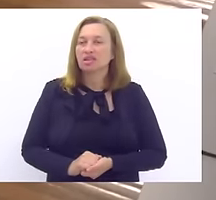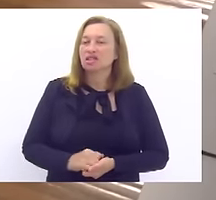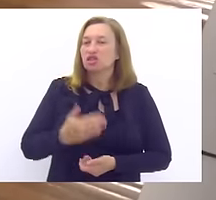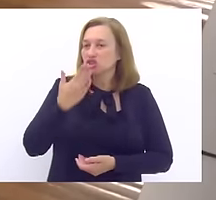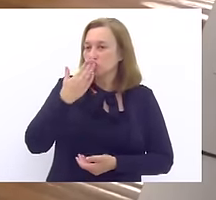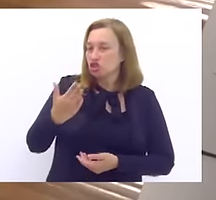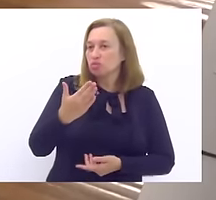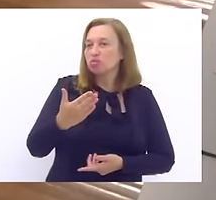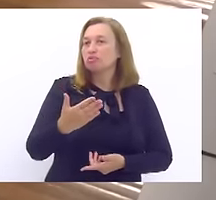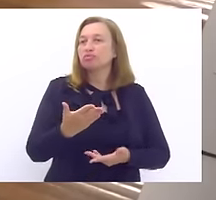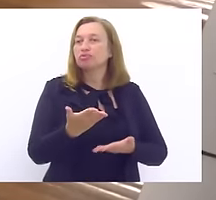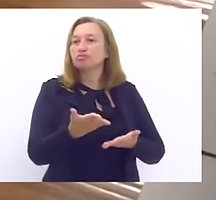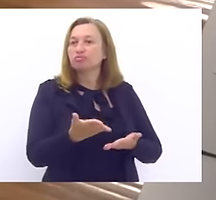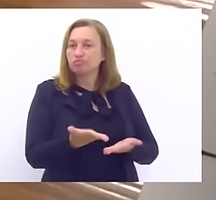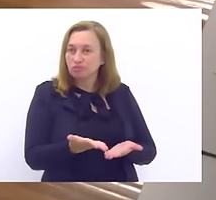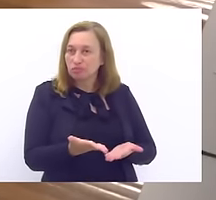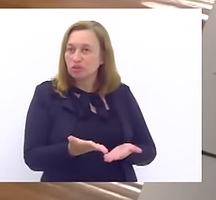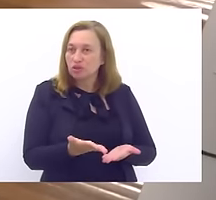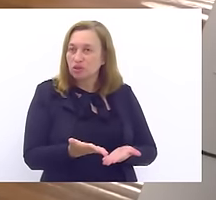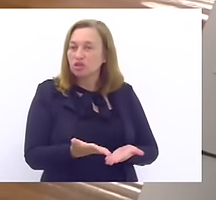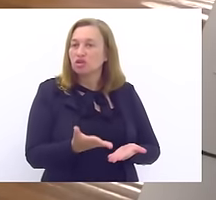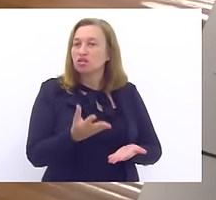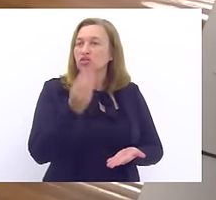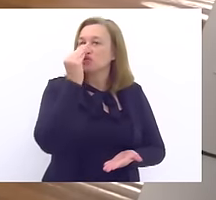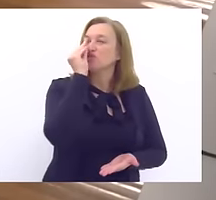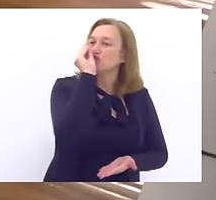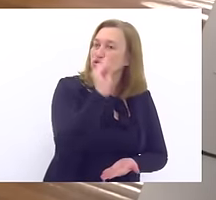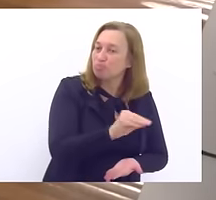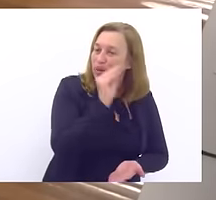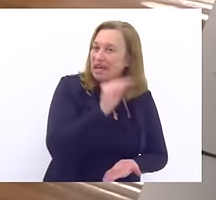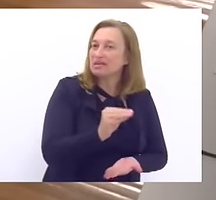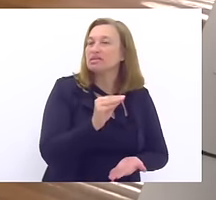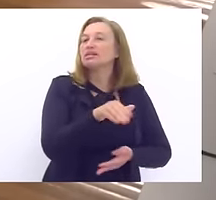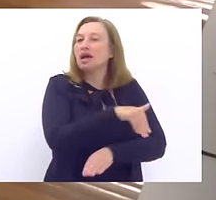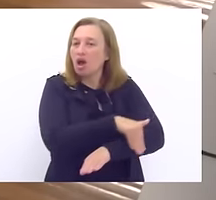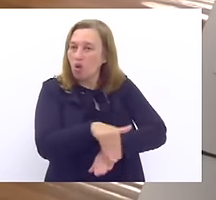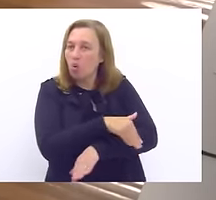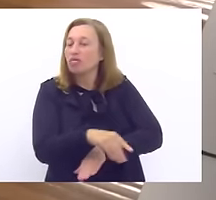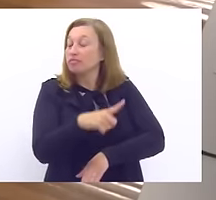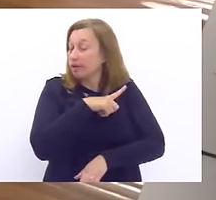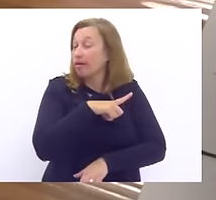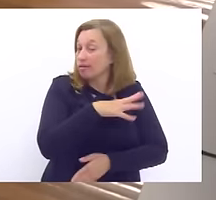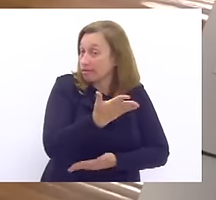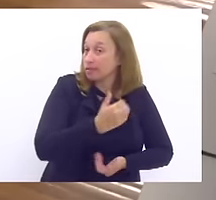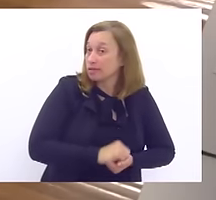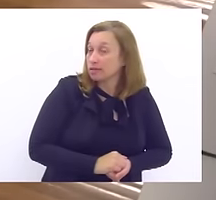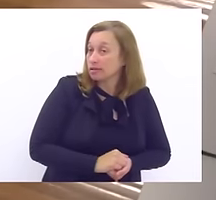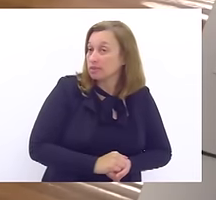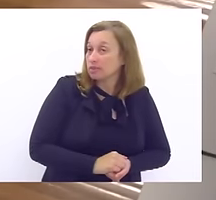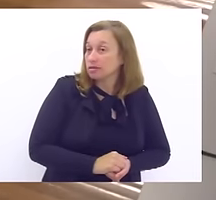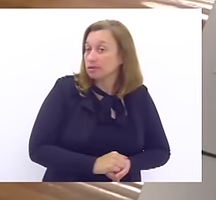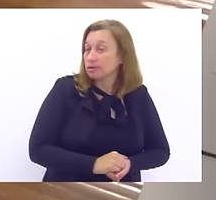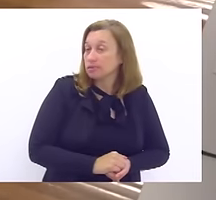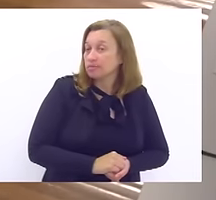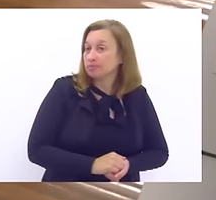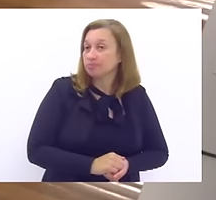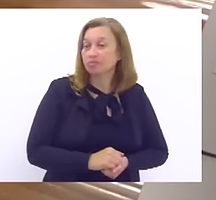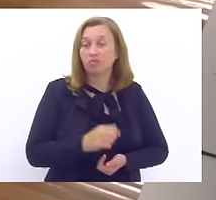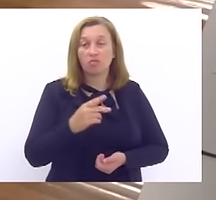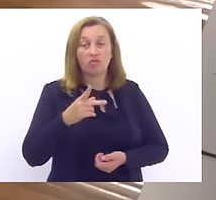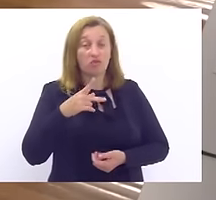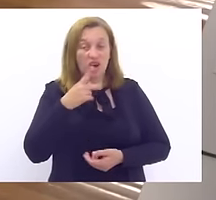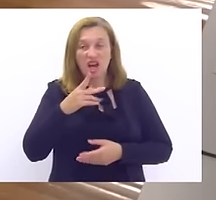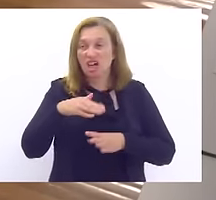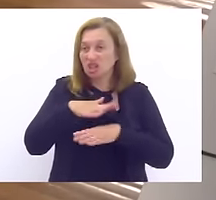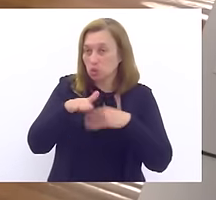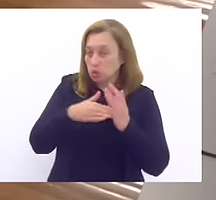que a população recebe na rua a arrogância prepotência é esse tipo de de tratamento e aí eu não vou generalizar